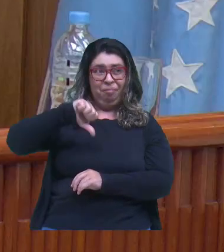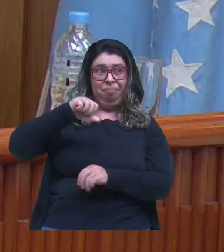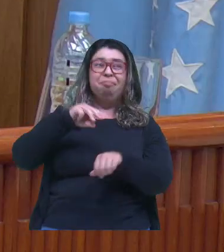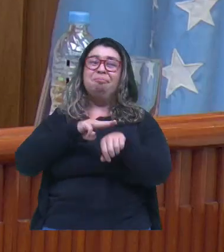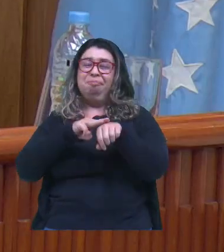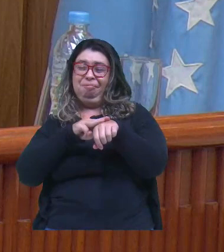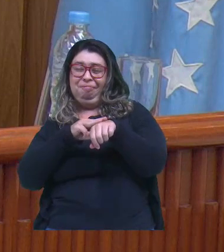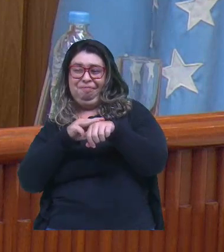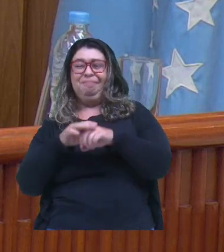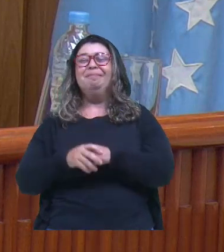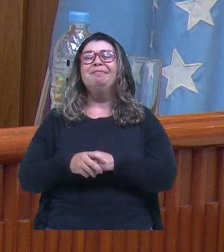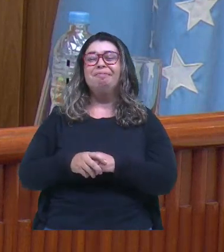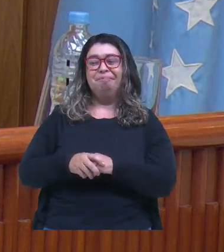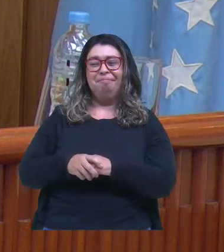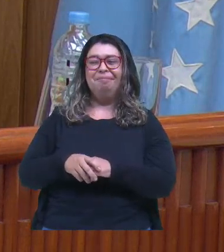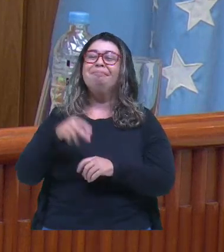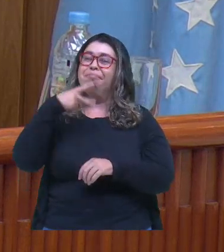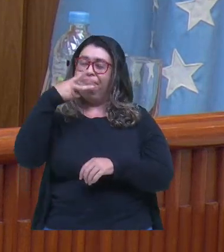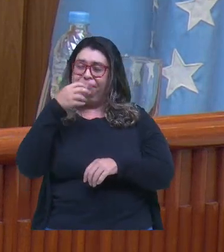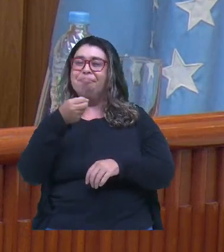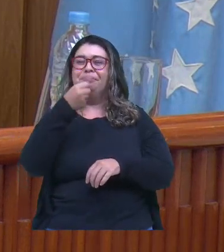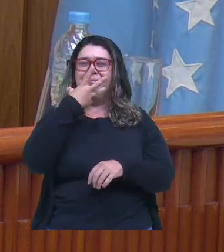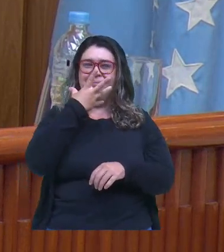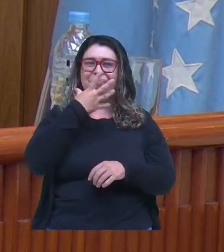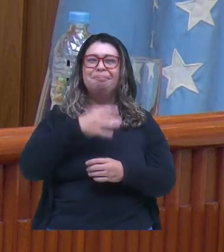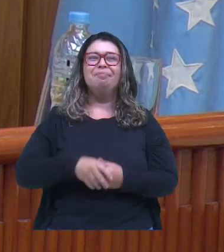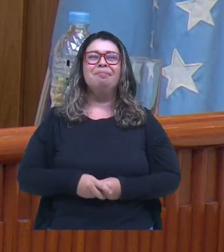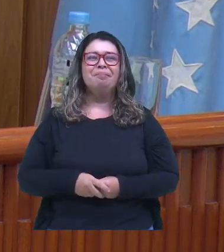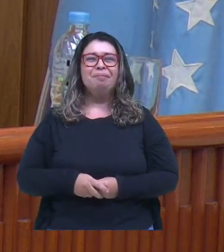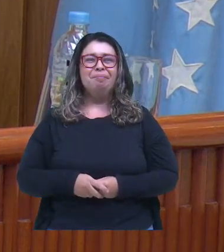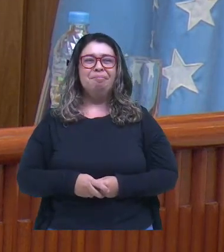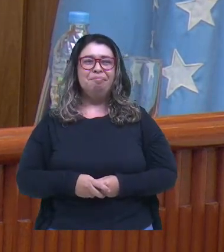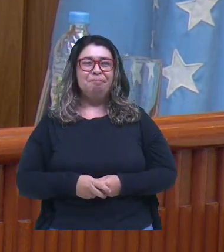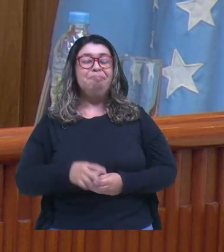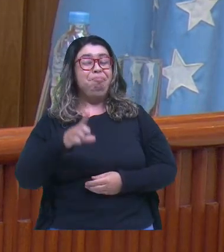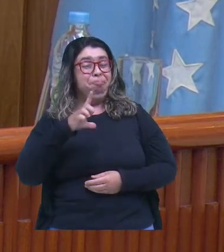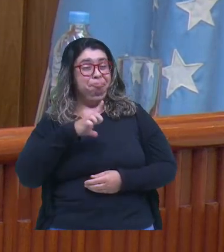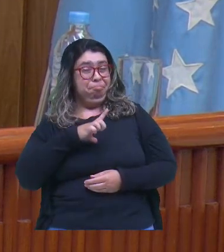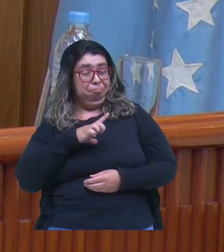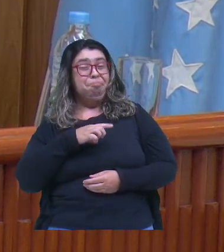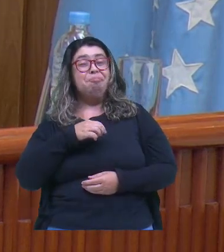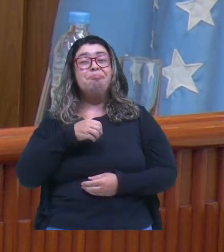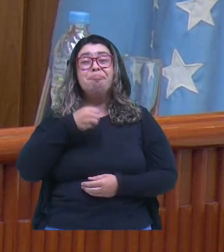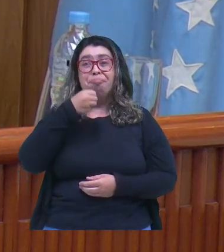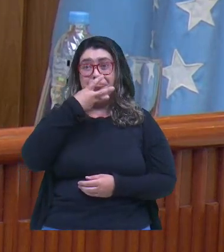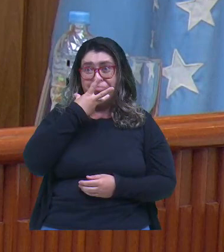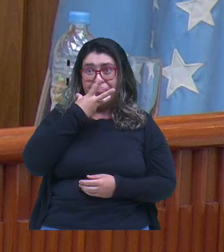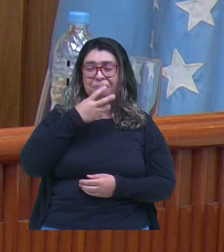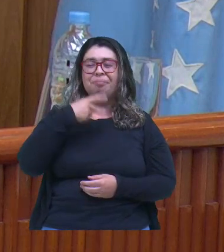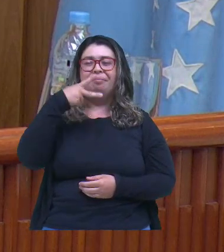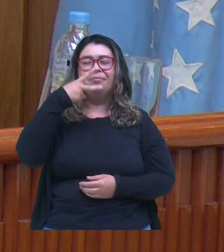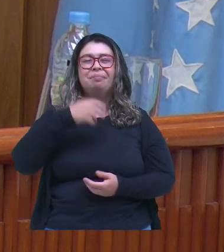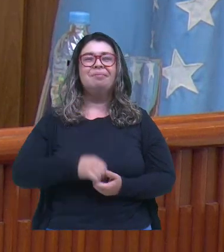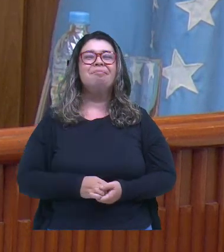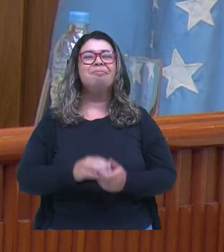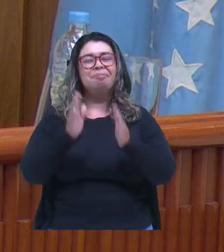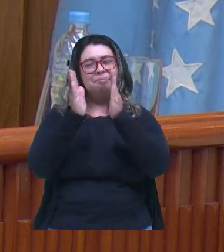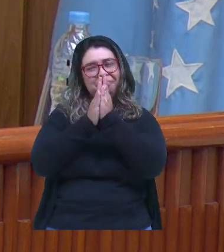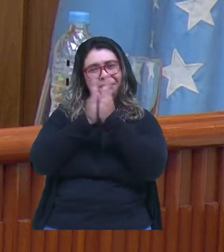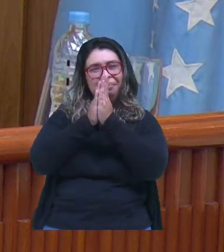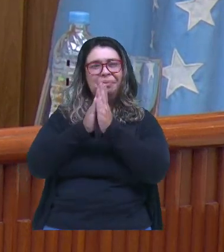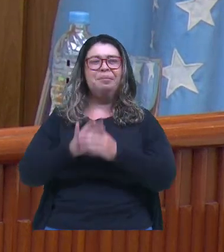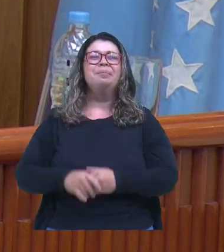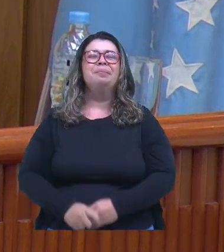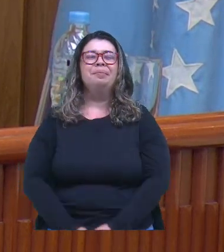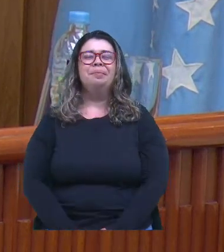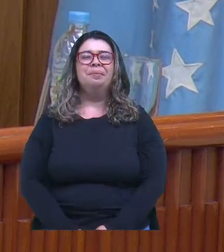Conversinho, pelo amor de Deus. O homem já tem uma intimidade tanto com esse microfone, fala a verdade. Parabéns, viu, pelo seu discurso.